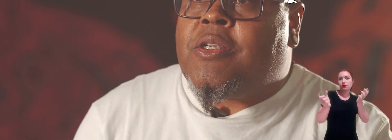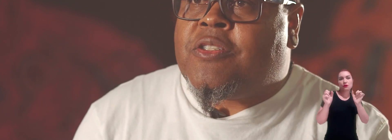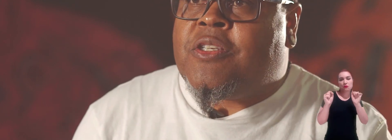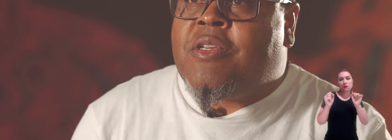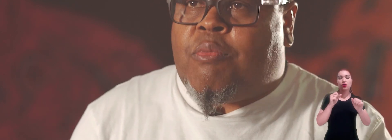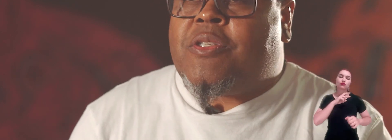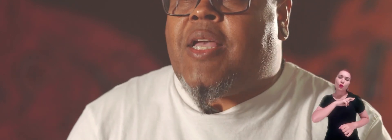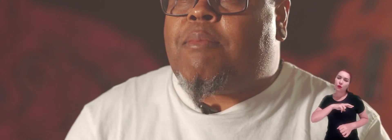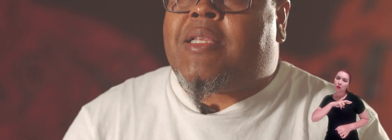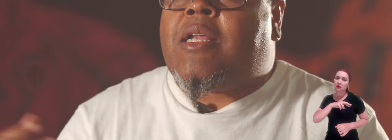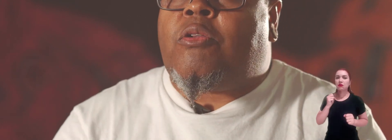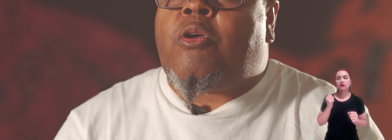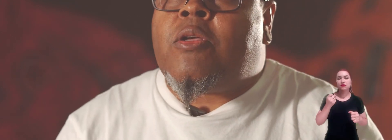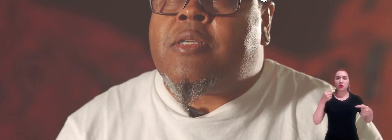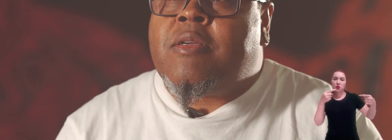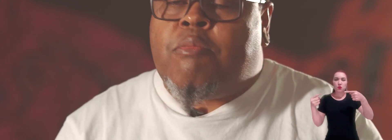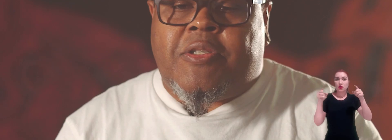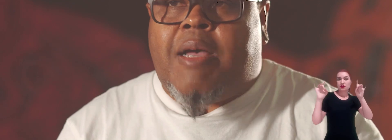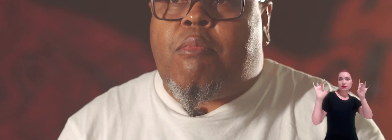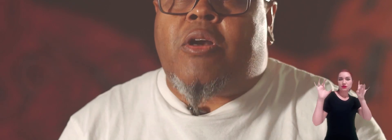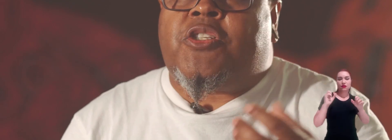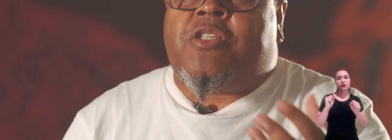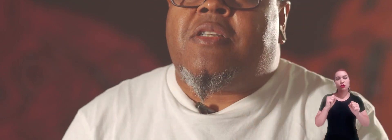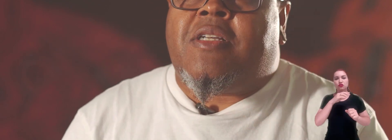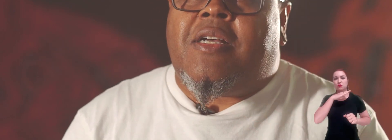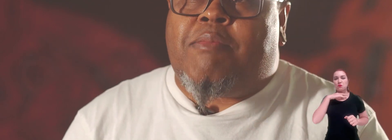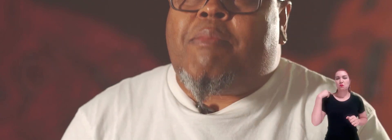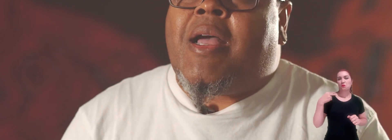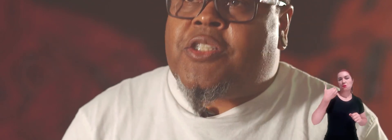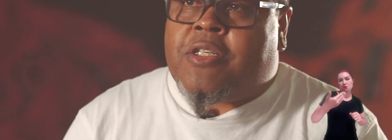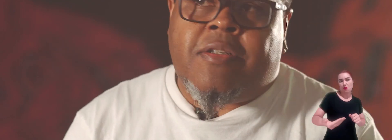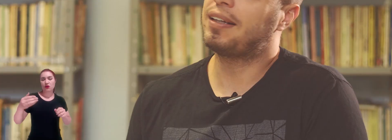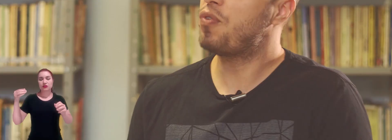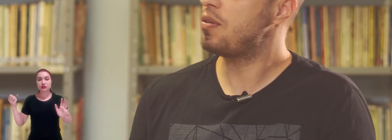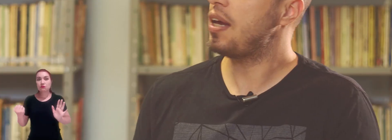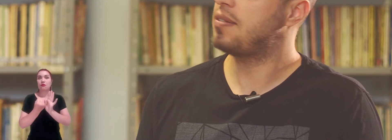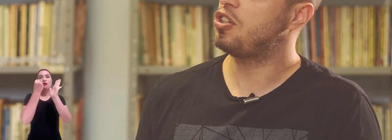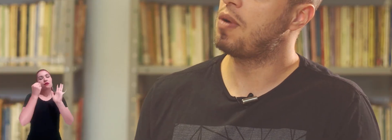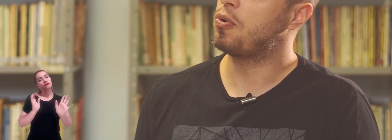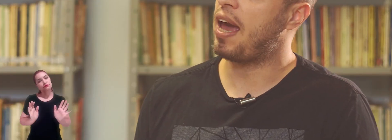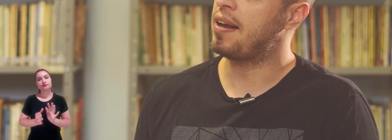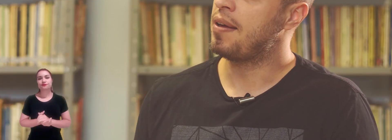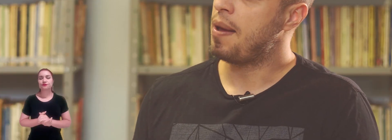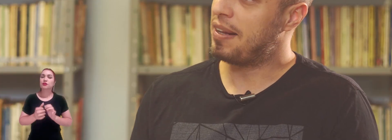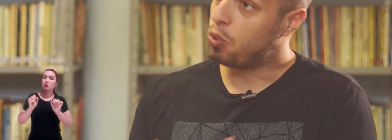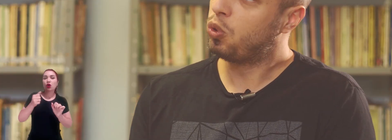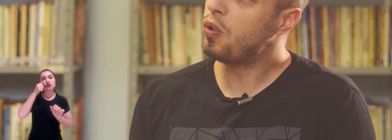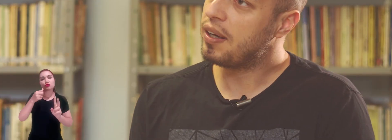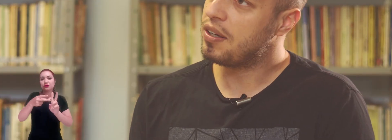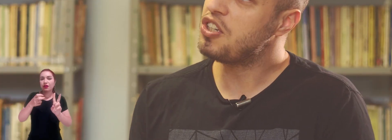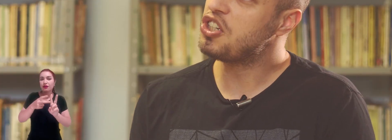ser o romance, pode ser a batalha gloriosa, pode ser a morte emblemática. Talvez não tenha existido uma Pulquéria,